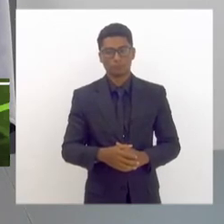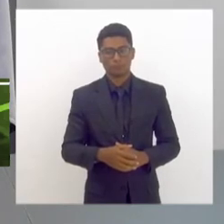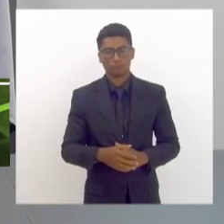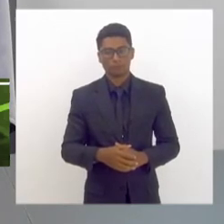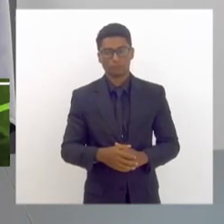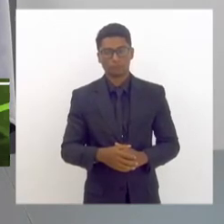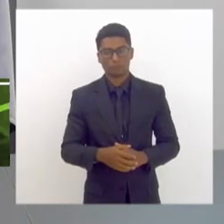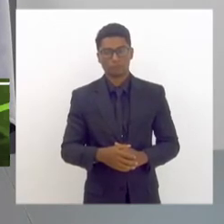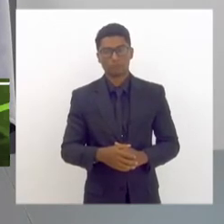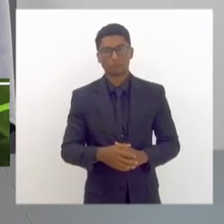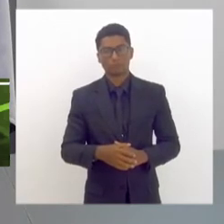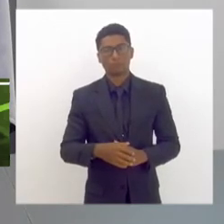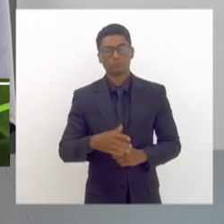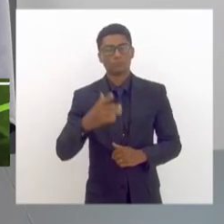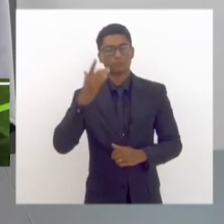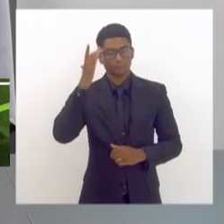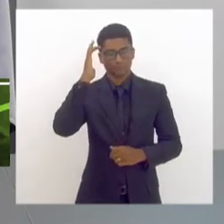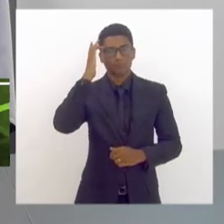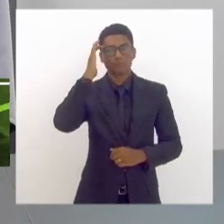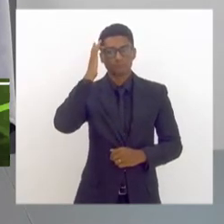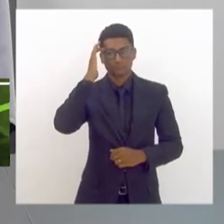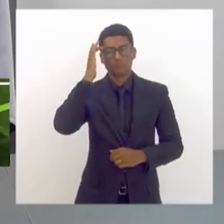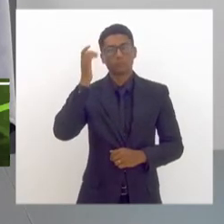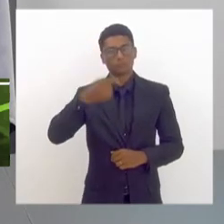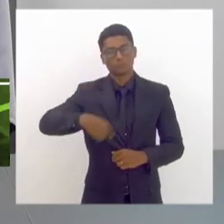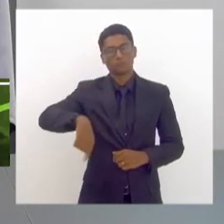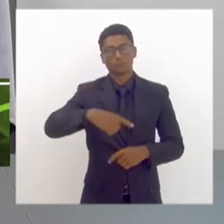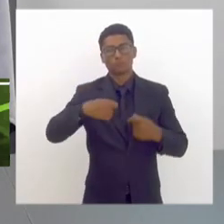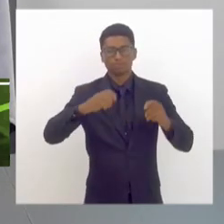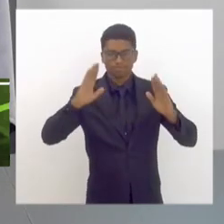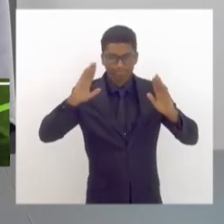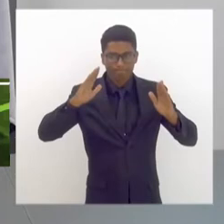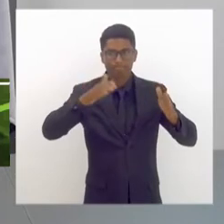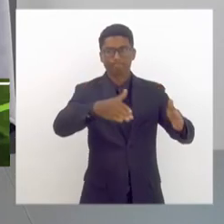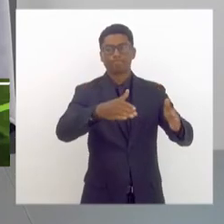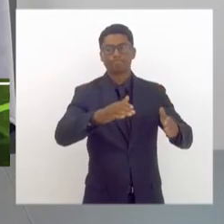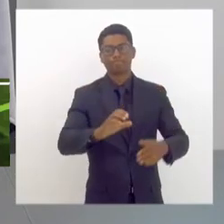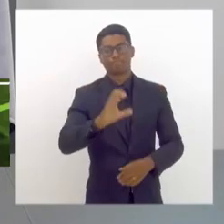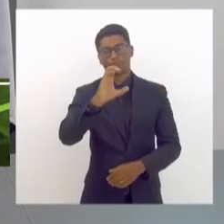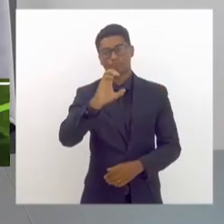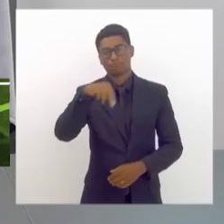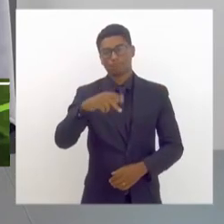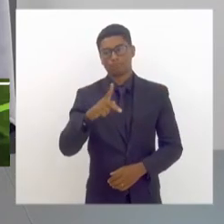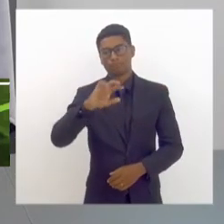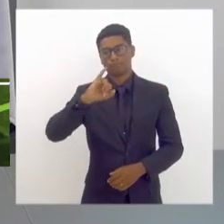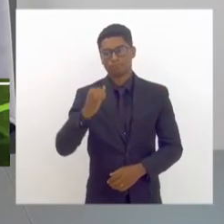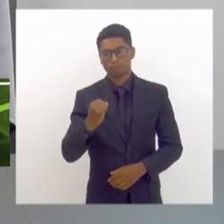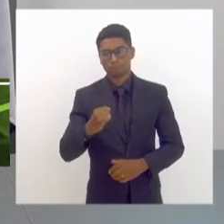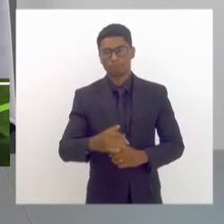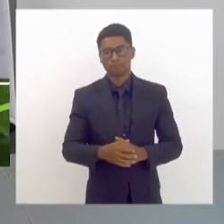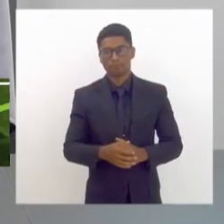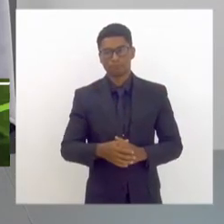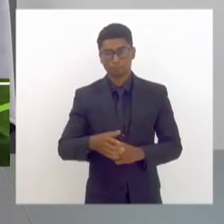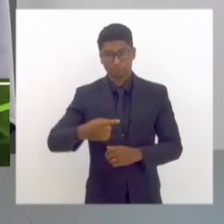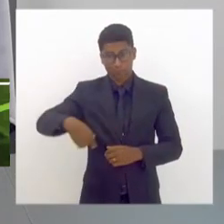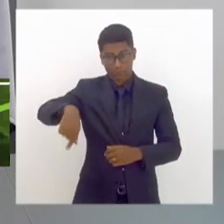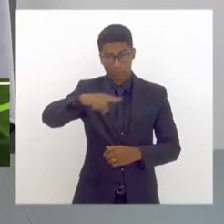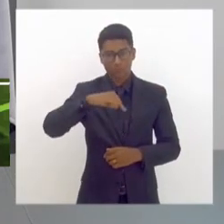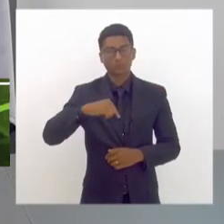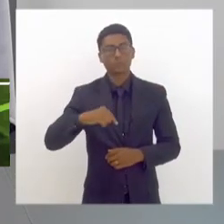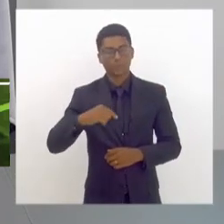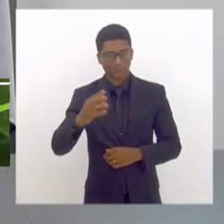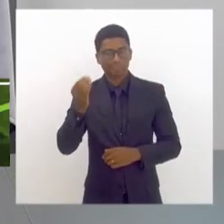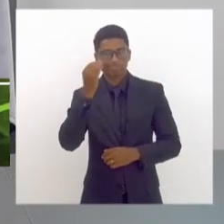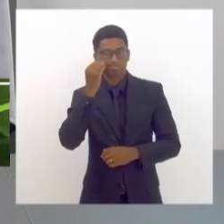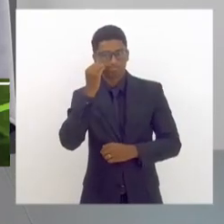E acho que a gente tem que se debruçar inicialmente na questão do CNPJ. Então, a gente se dispõe aqui a tentar ajudar.